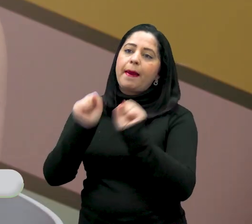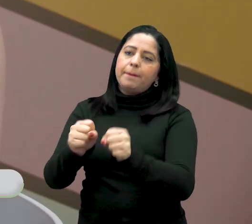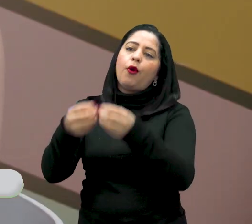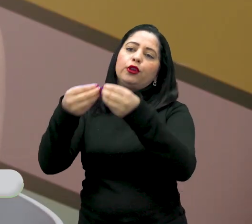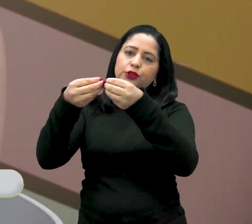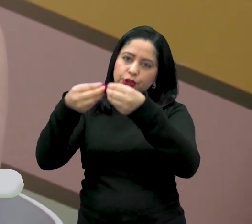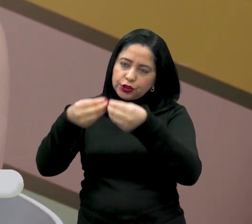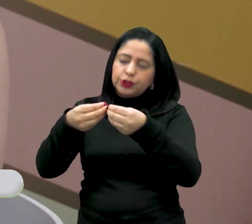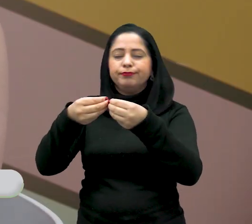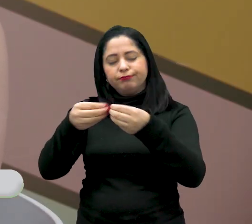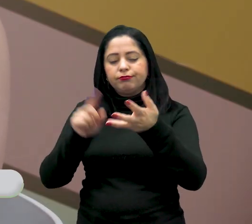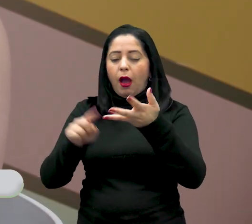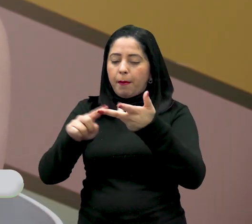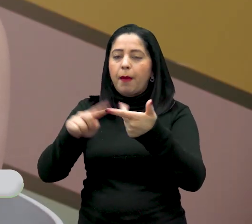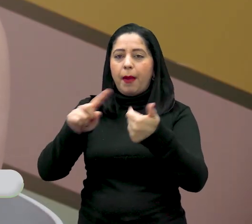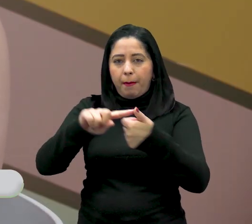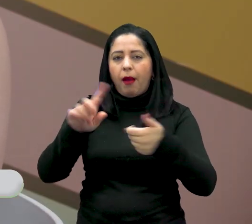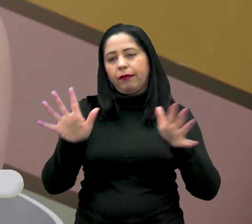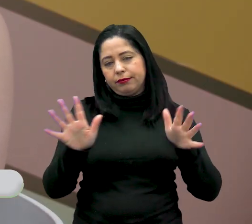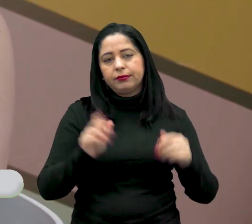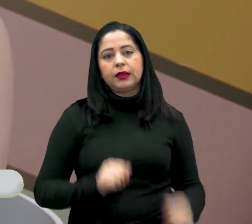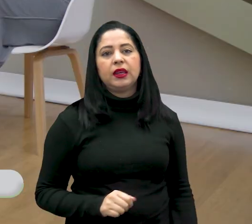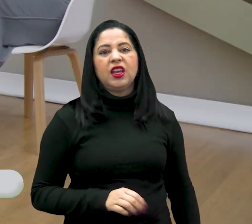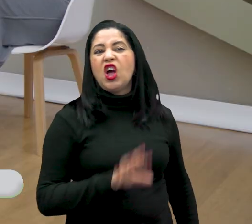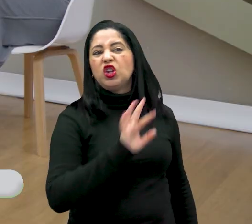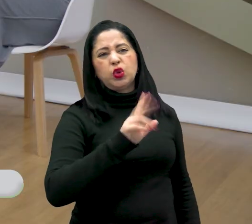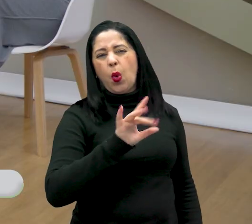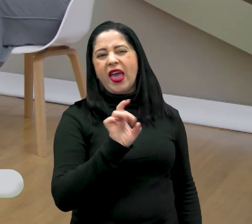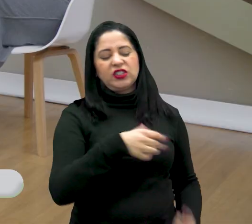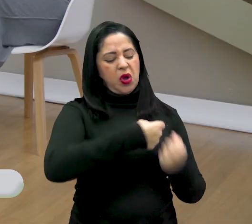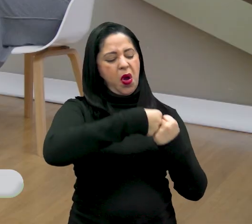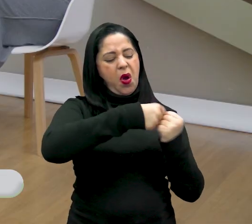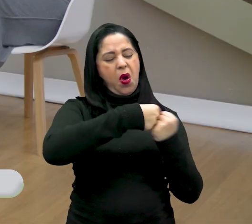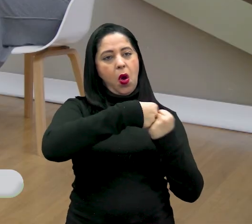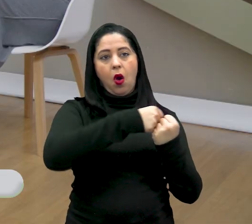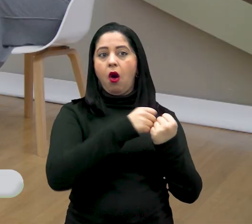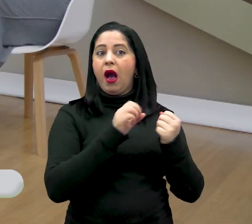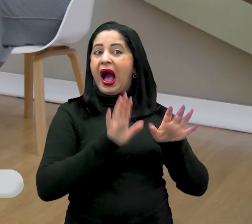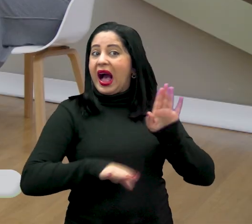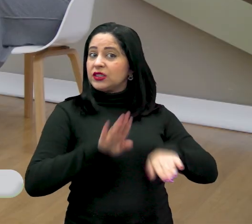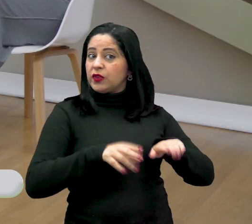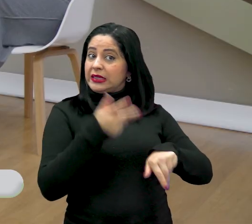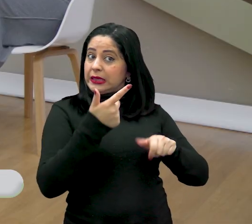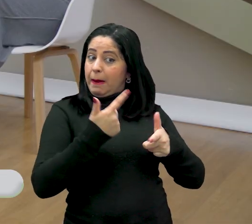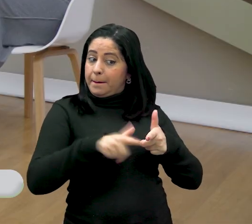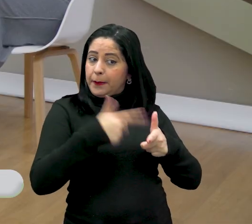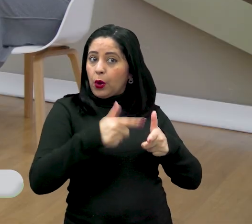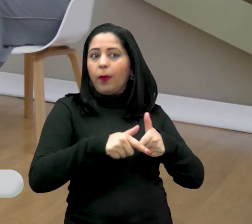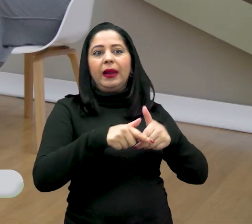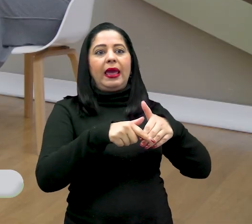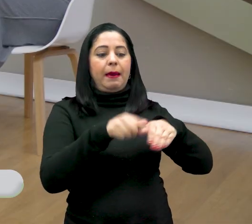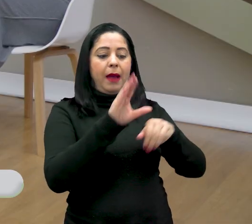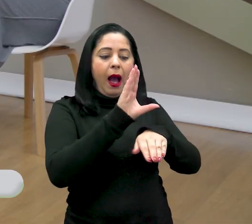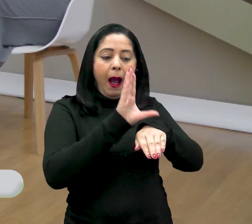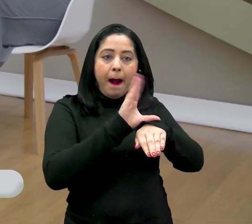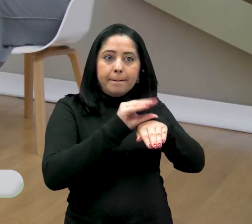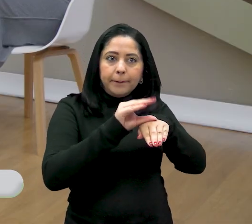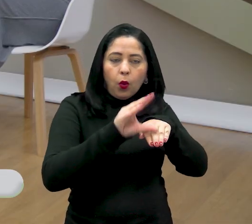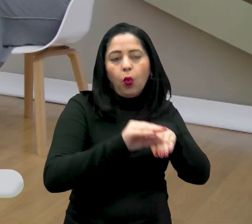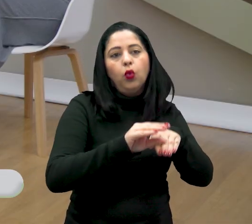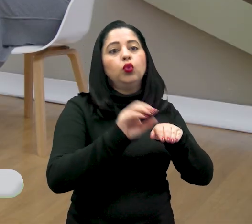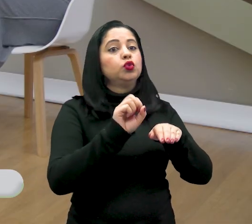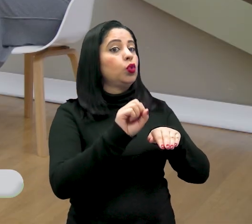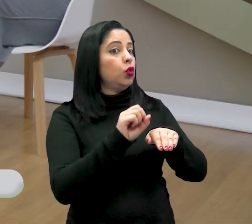aí afetado por várias patologias. Quer dizer, não Então, é só a articulação em si, de repente é um não, probleminha na musculatura ou na exatamente.